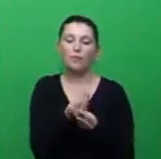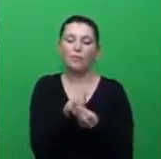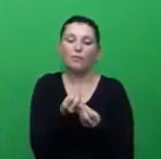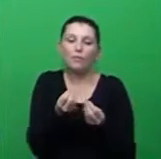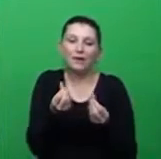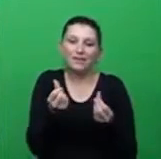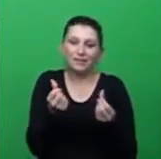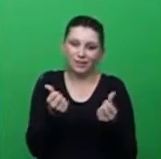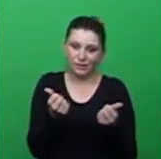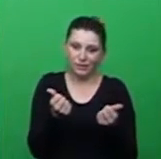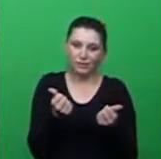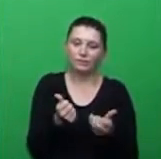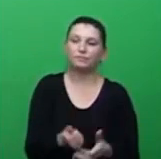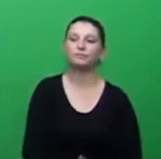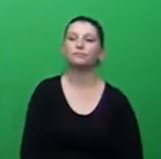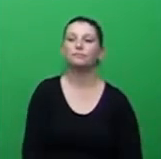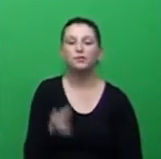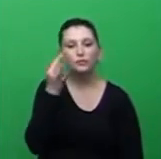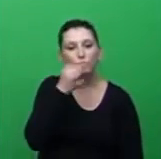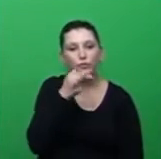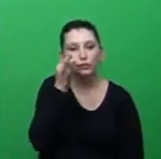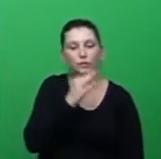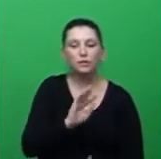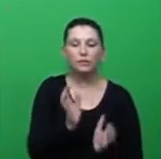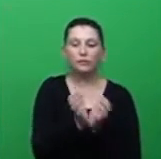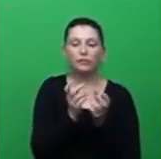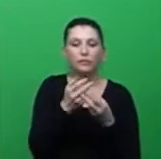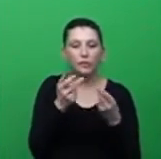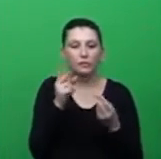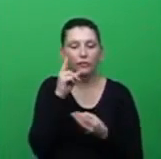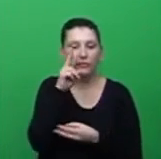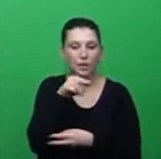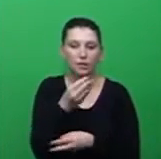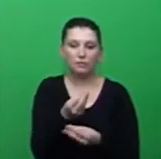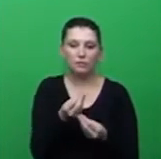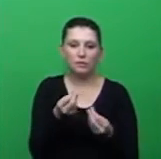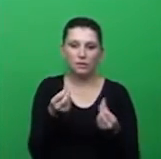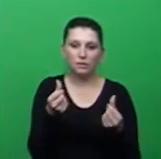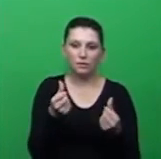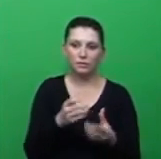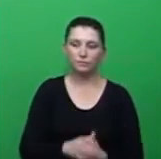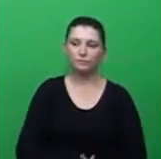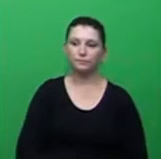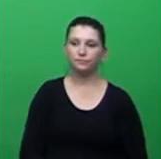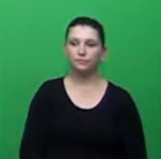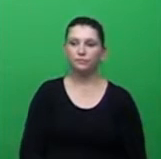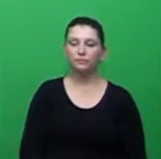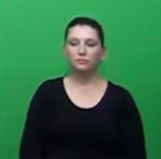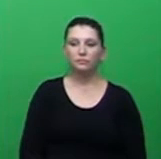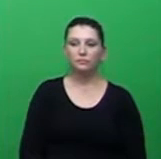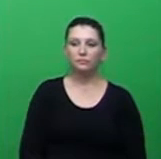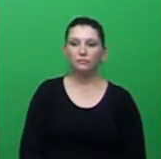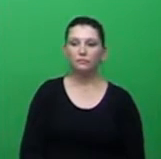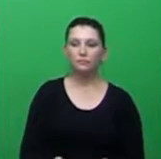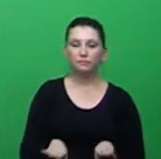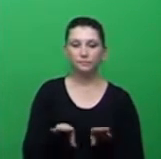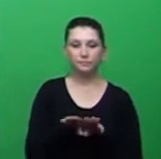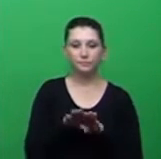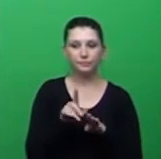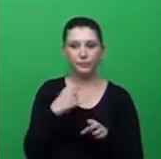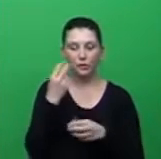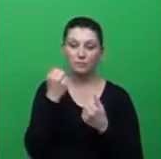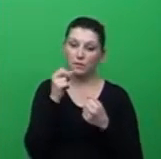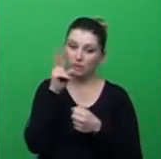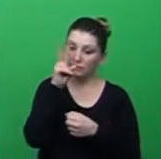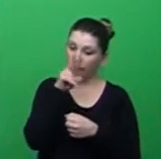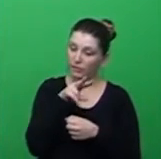hoje fornecido no que diz respeito a frutas e verduras. Em relação ao procedimento da merenda como um todo, nós devemos ficar